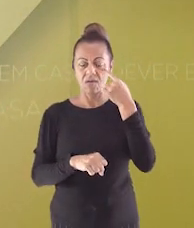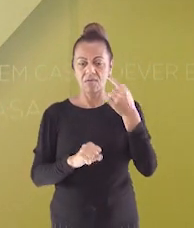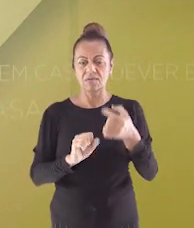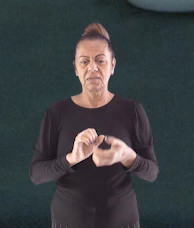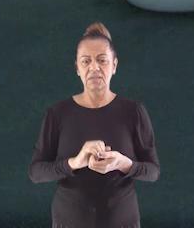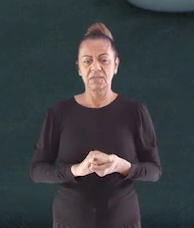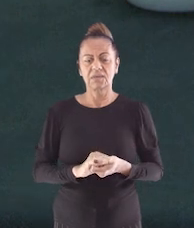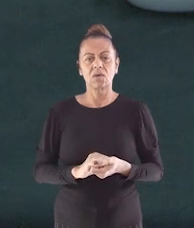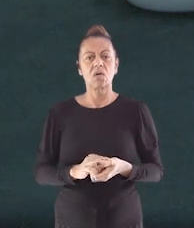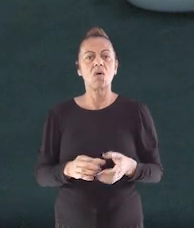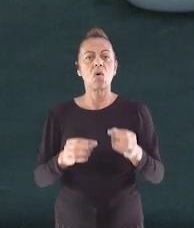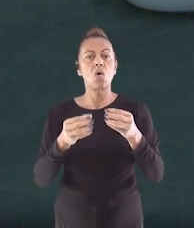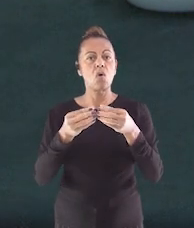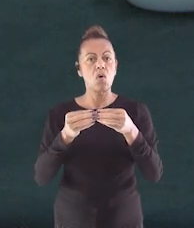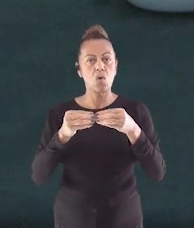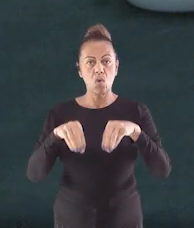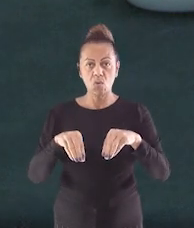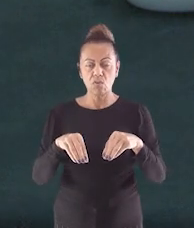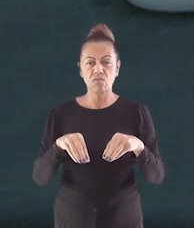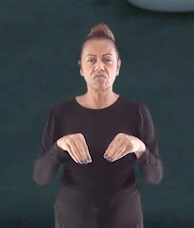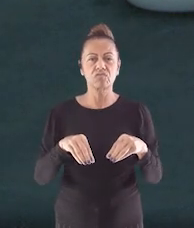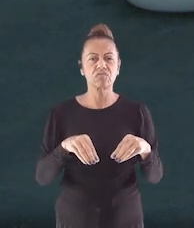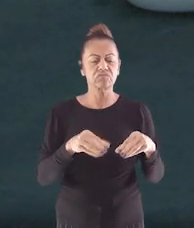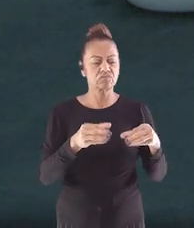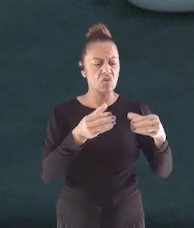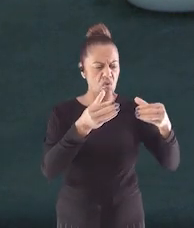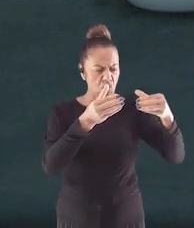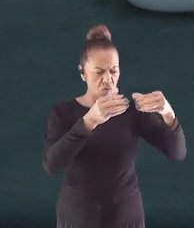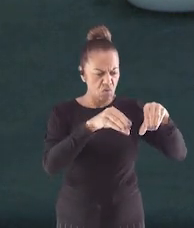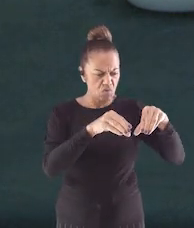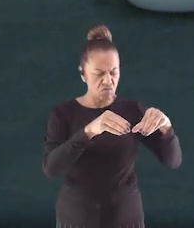Observe esse ovo cru